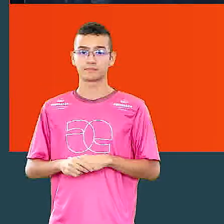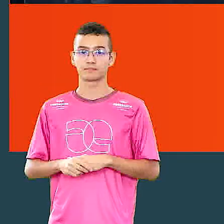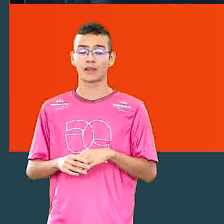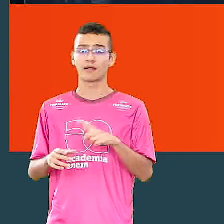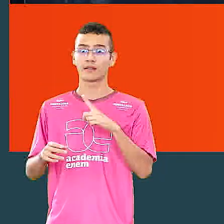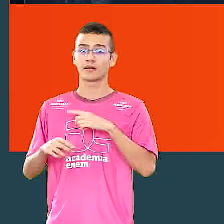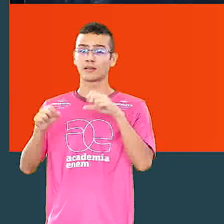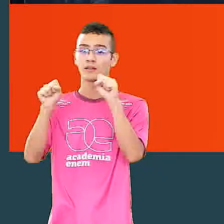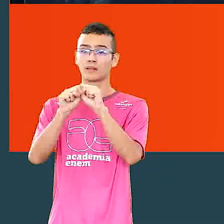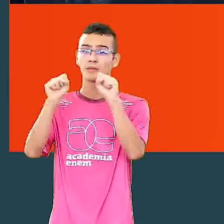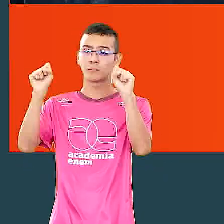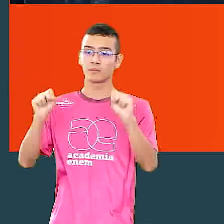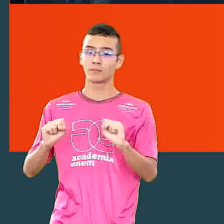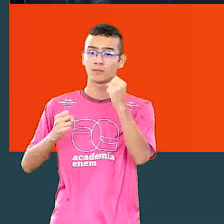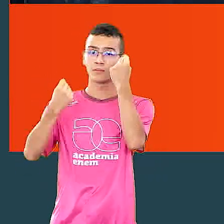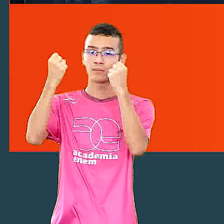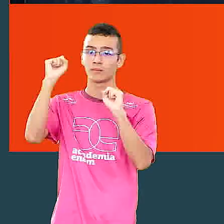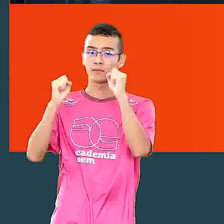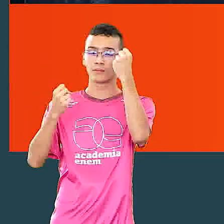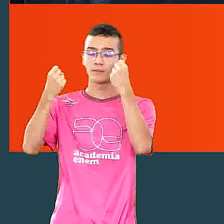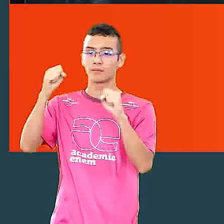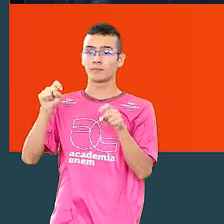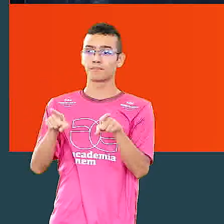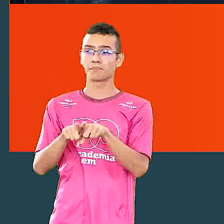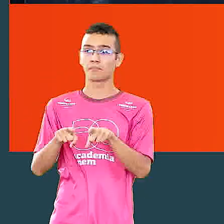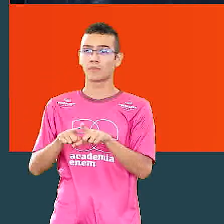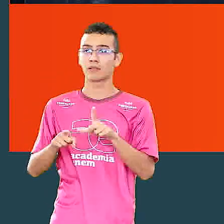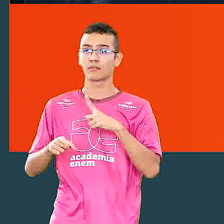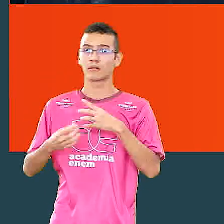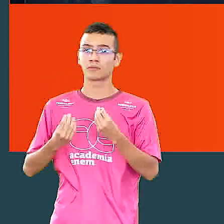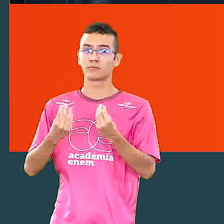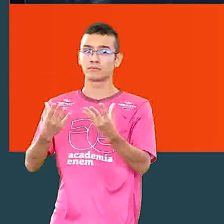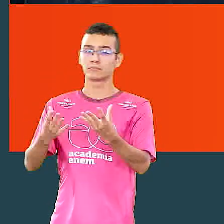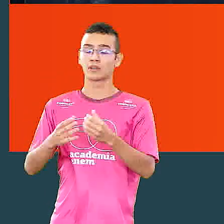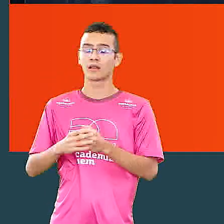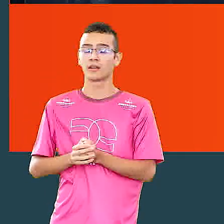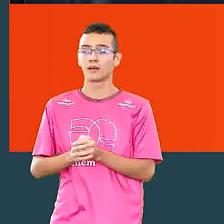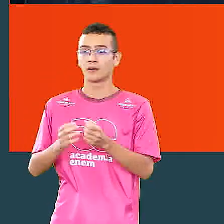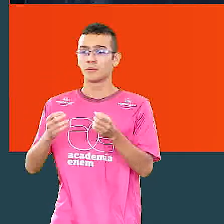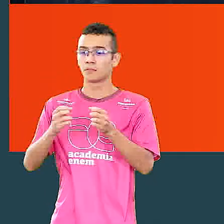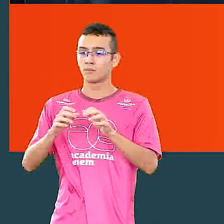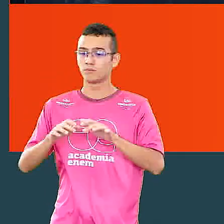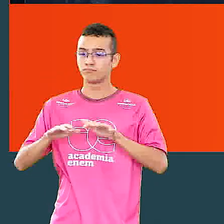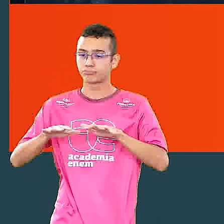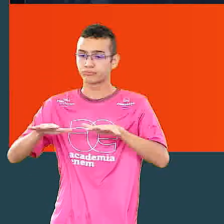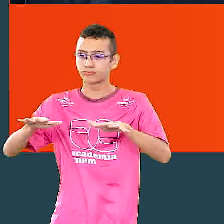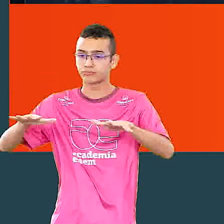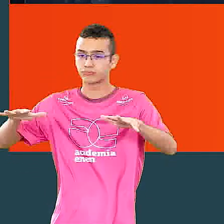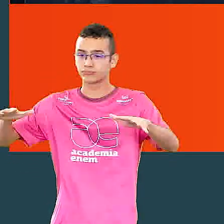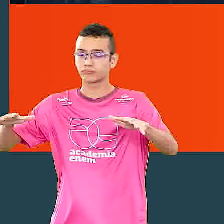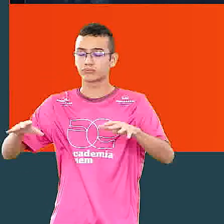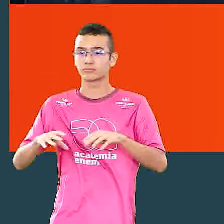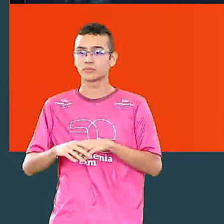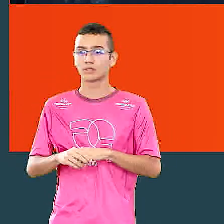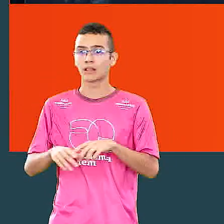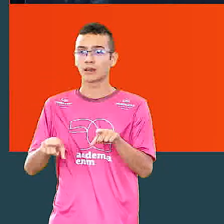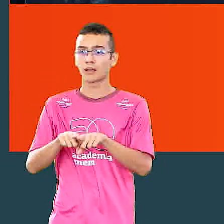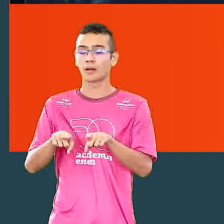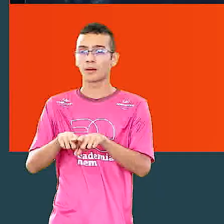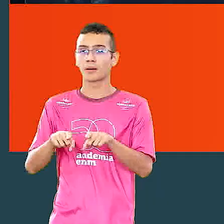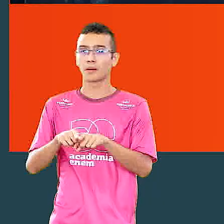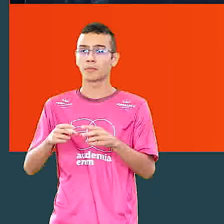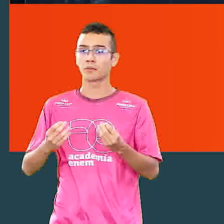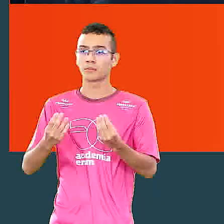fabril proporcionou grande escala, representou um aumento da produção, abriu caminho para os lucros, foi falando das